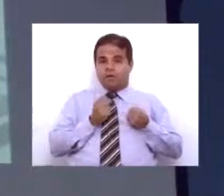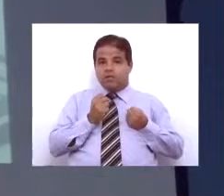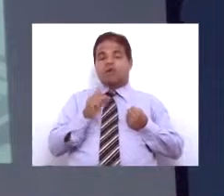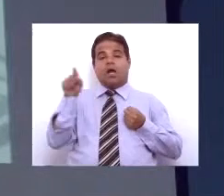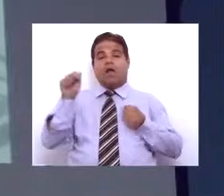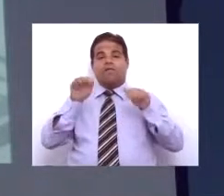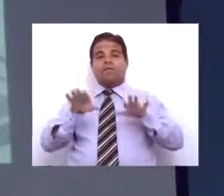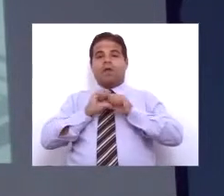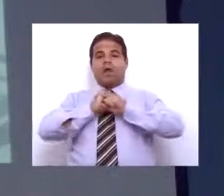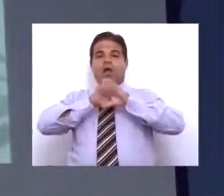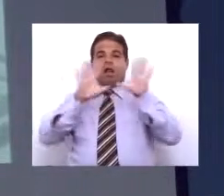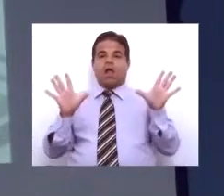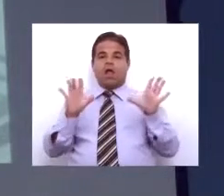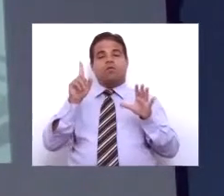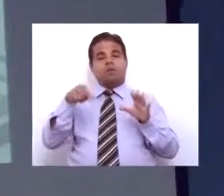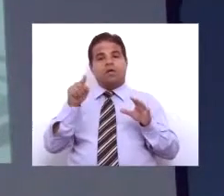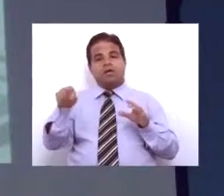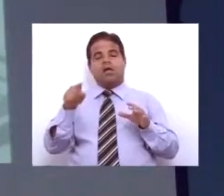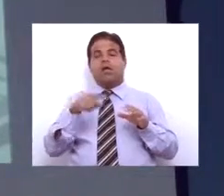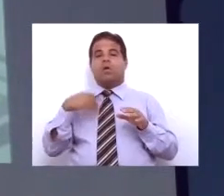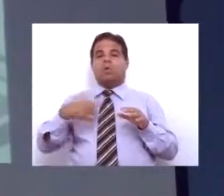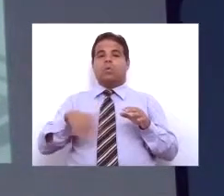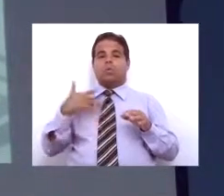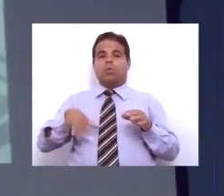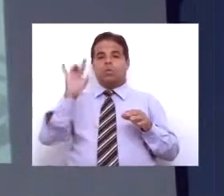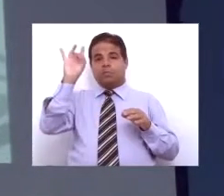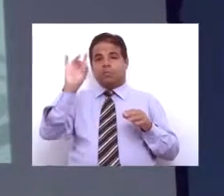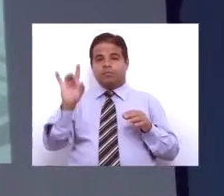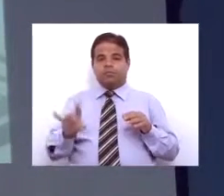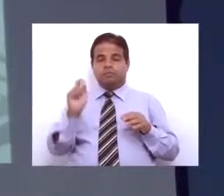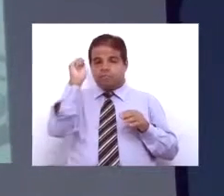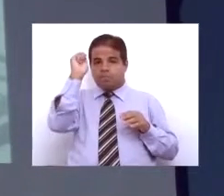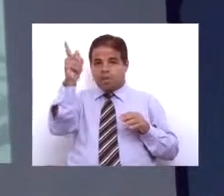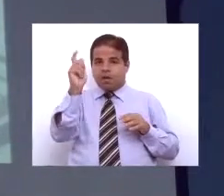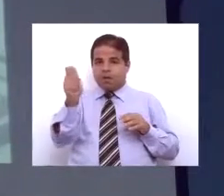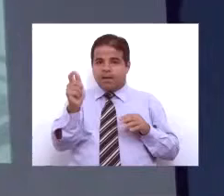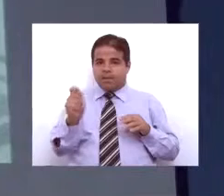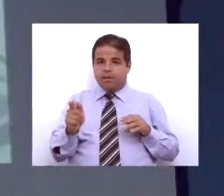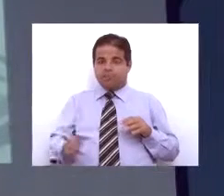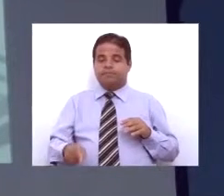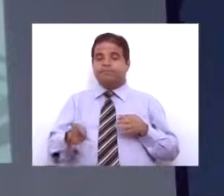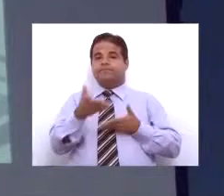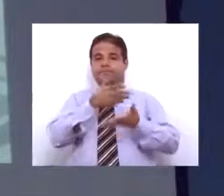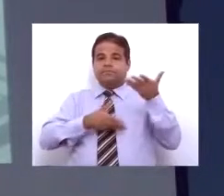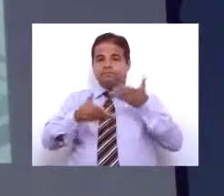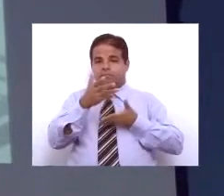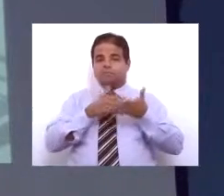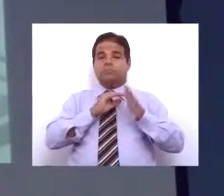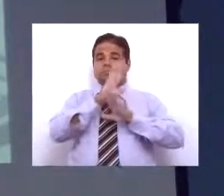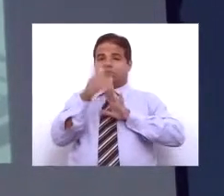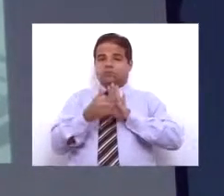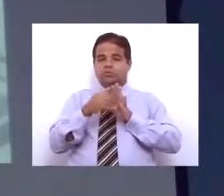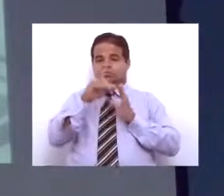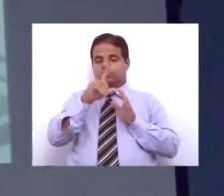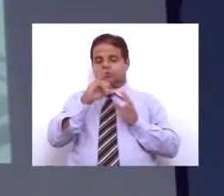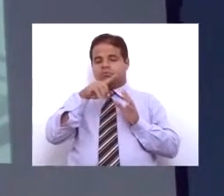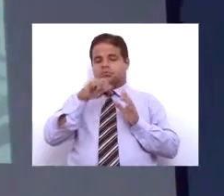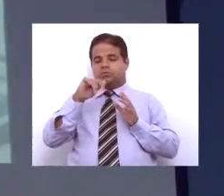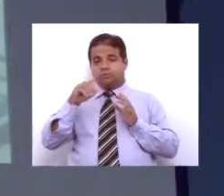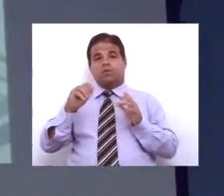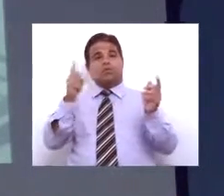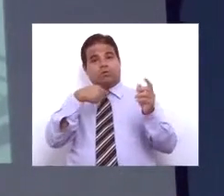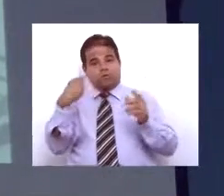fica bem claro que é extremamente elevado o índice de pagamento da prefeitura efetuou evento em relação ao que foi liquidado e assim se pode